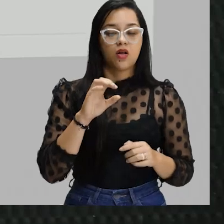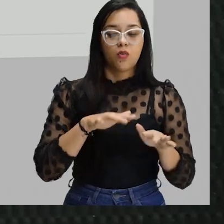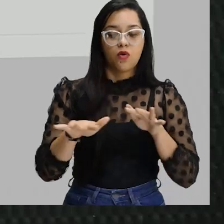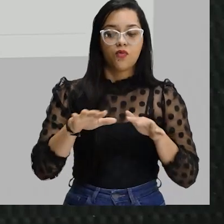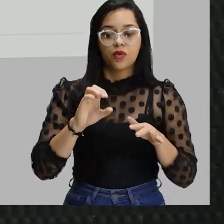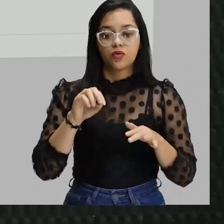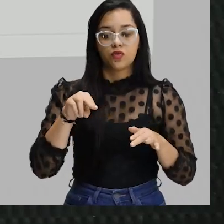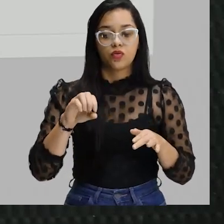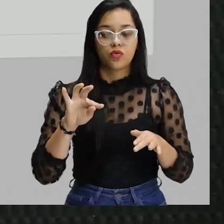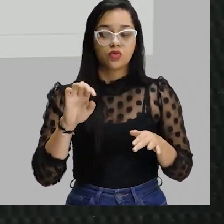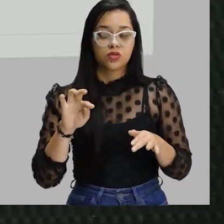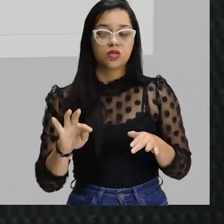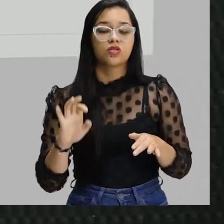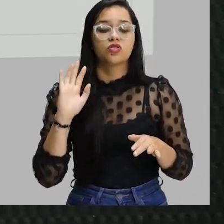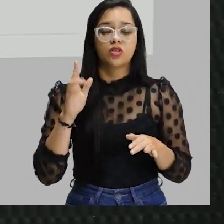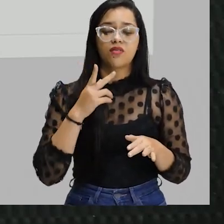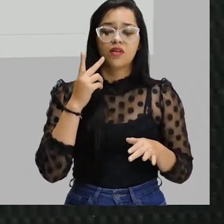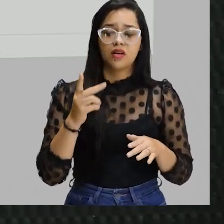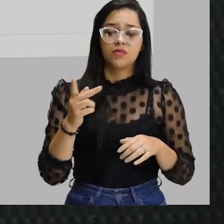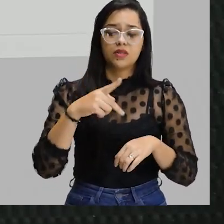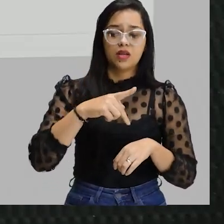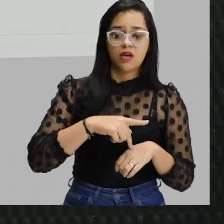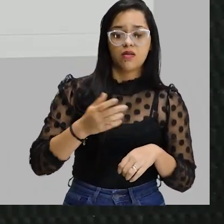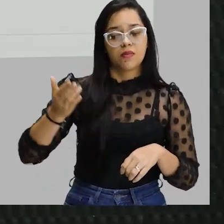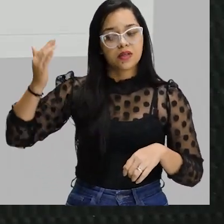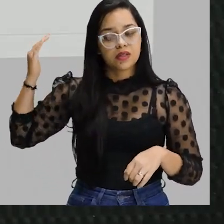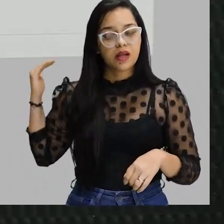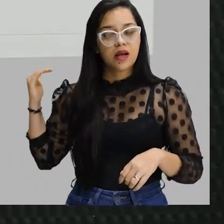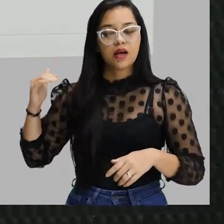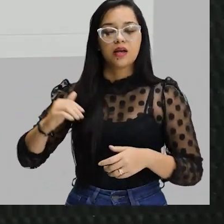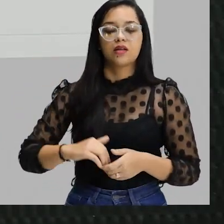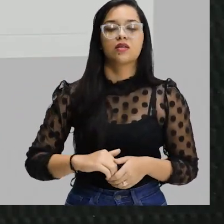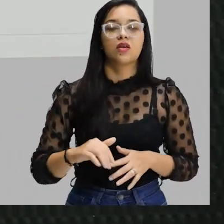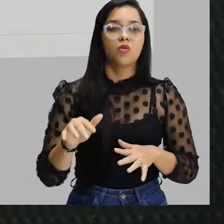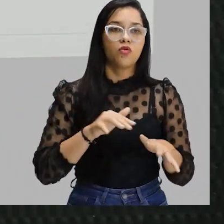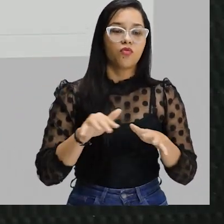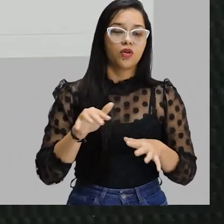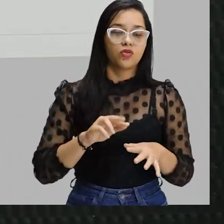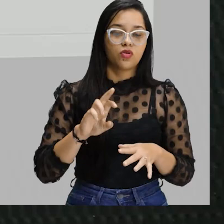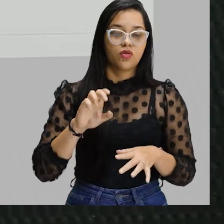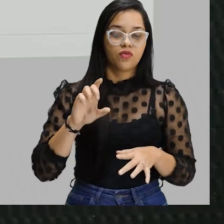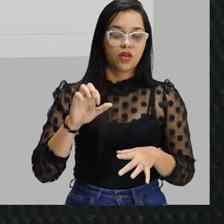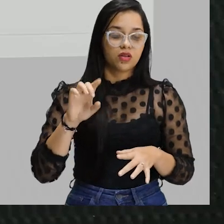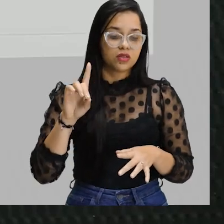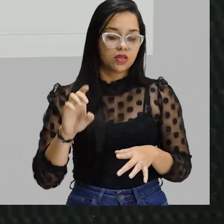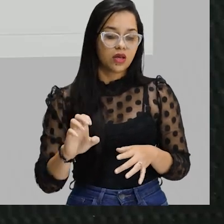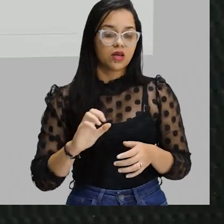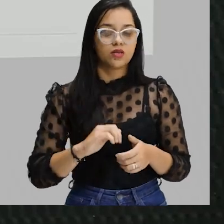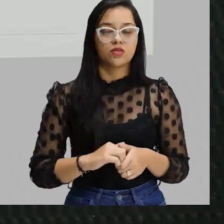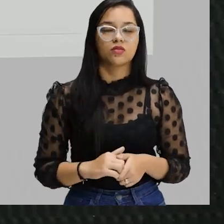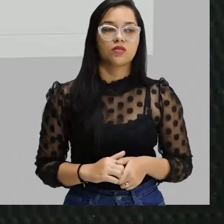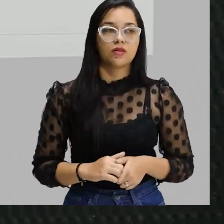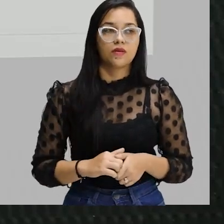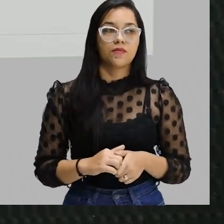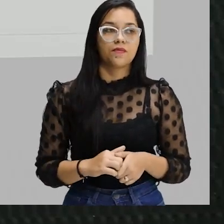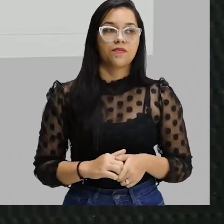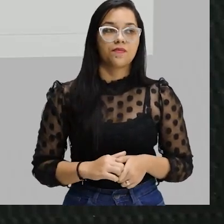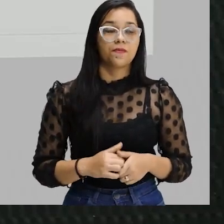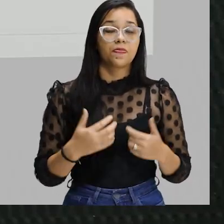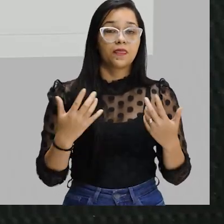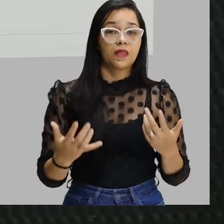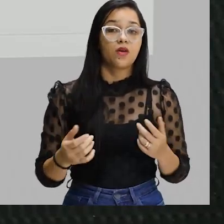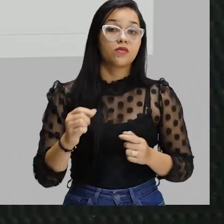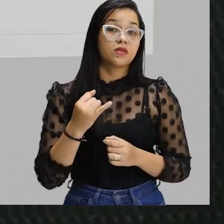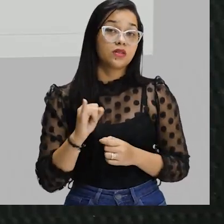até falamos já em aulas anteriores. Um movimento com velocidade constante, tá ok? Então,